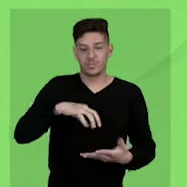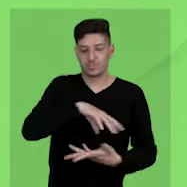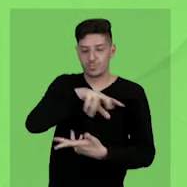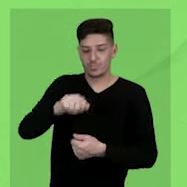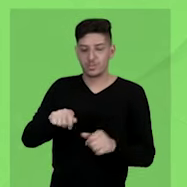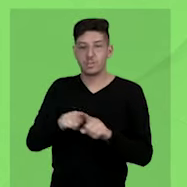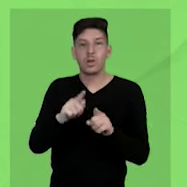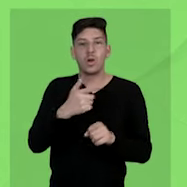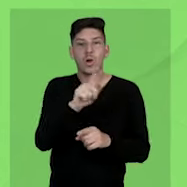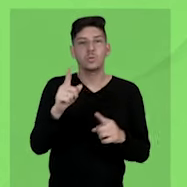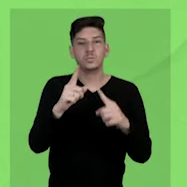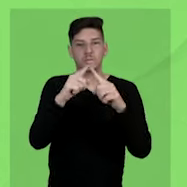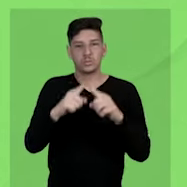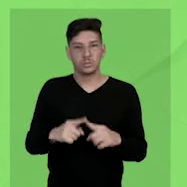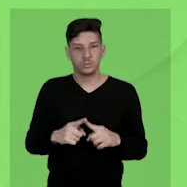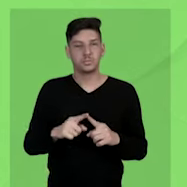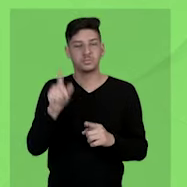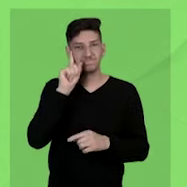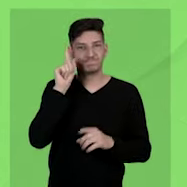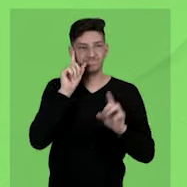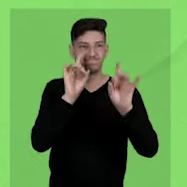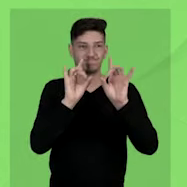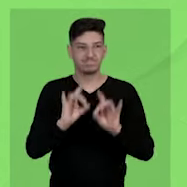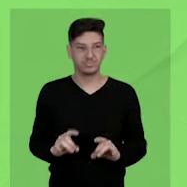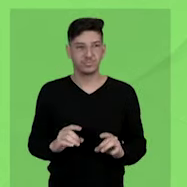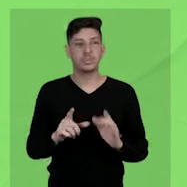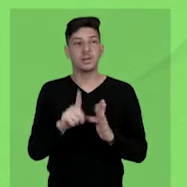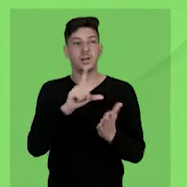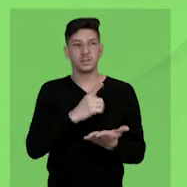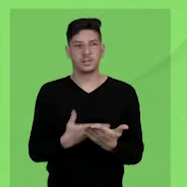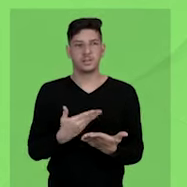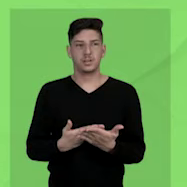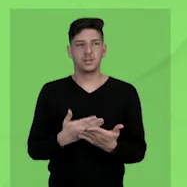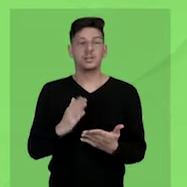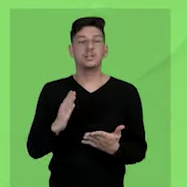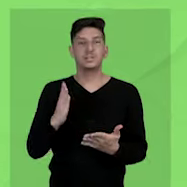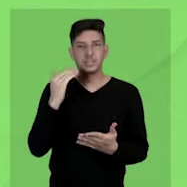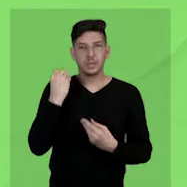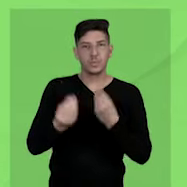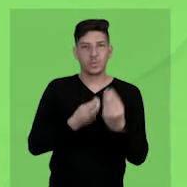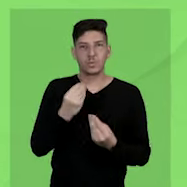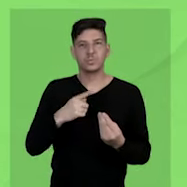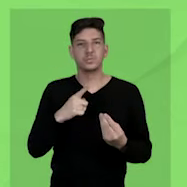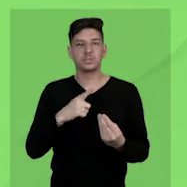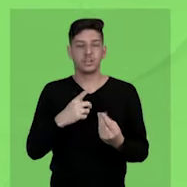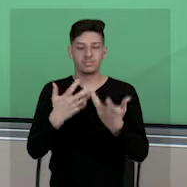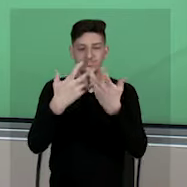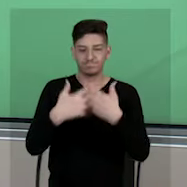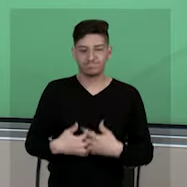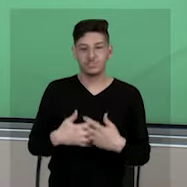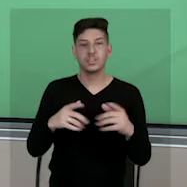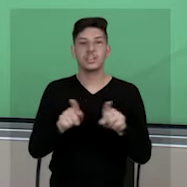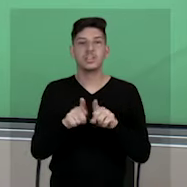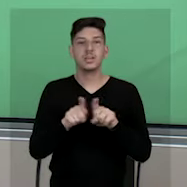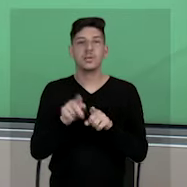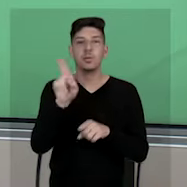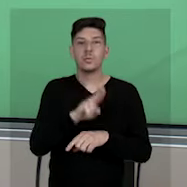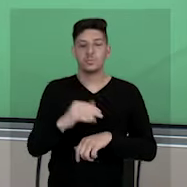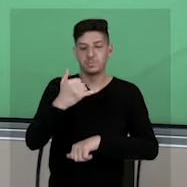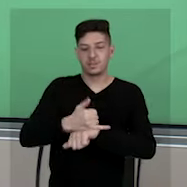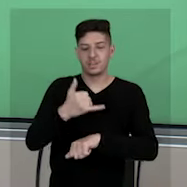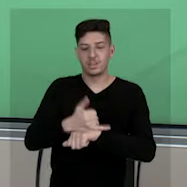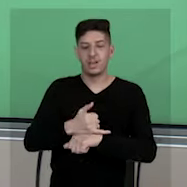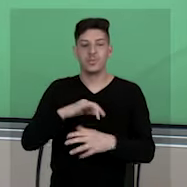situações cotidianas. Então, na última aula, a gente viu a respeito do desenvolvimento da fundição e o uso dos metais para a humanidade. A